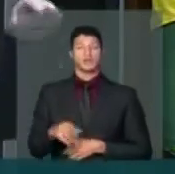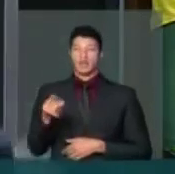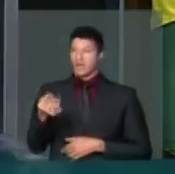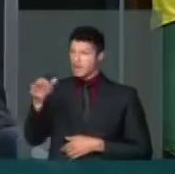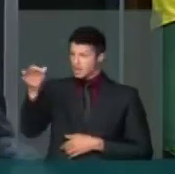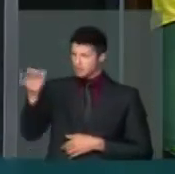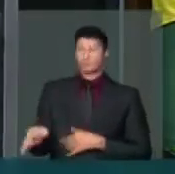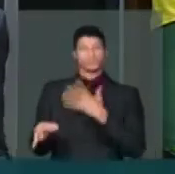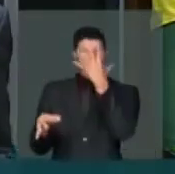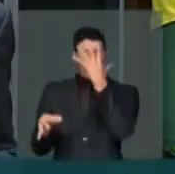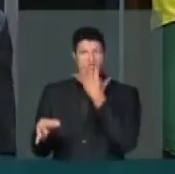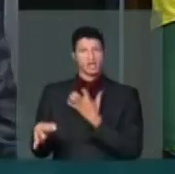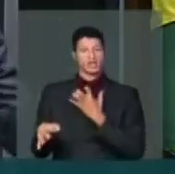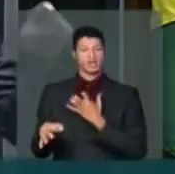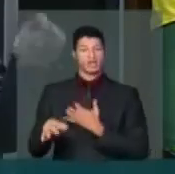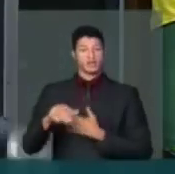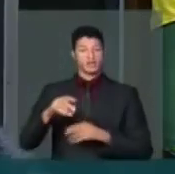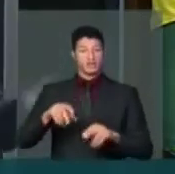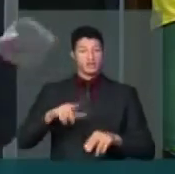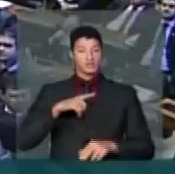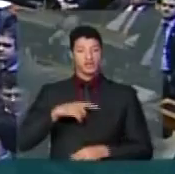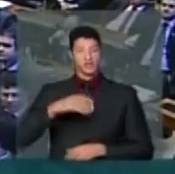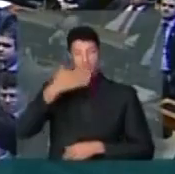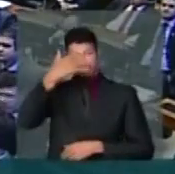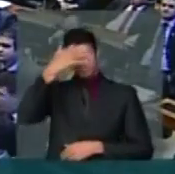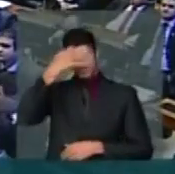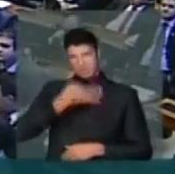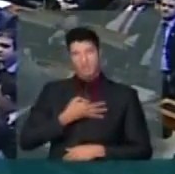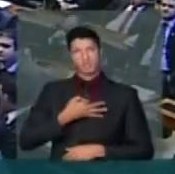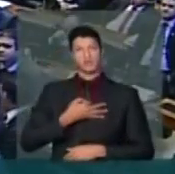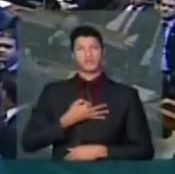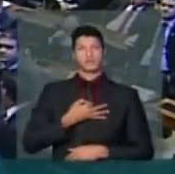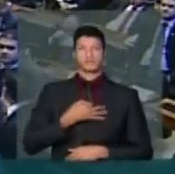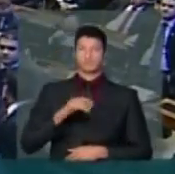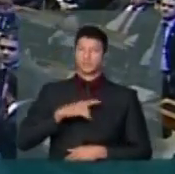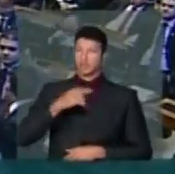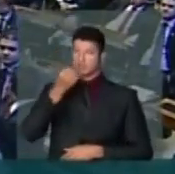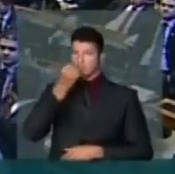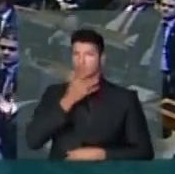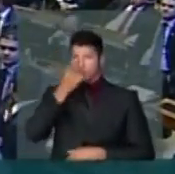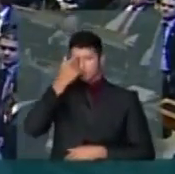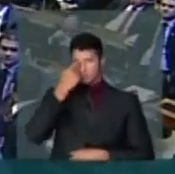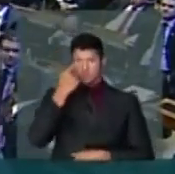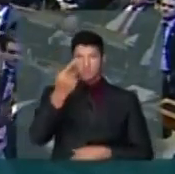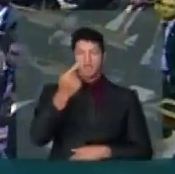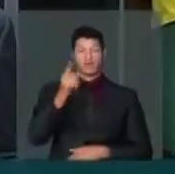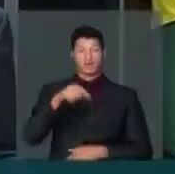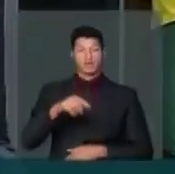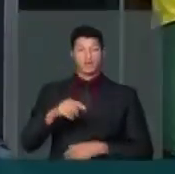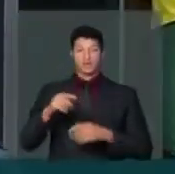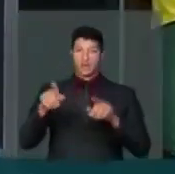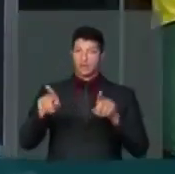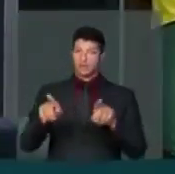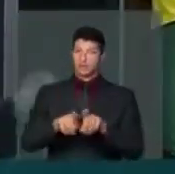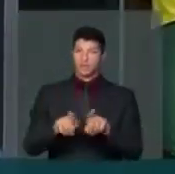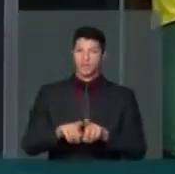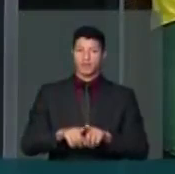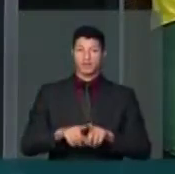ela é séria, tenho absoluta convicção de que ela é bem intencionada e é